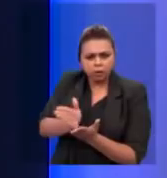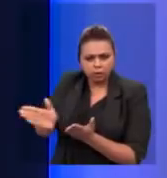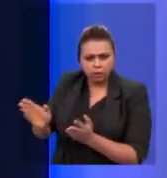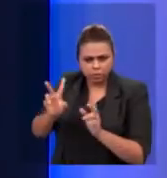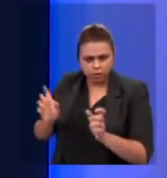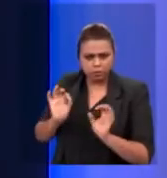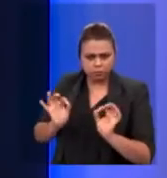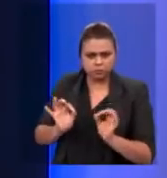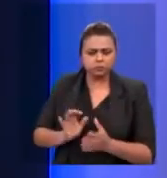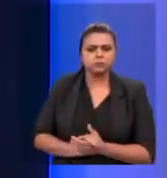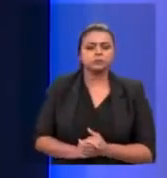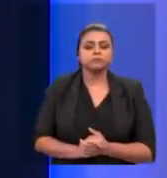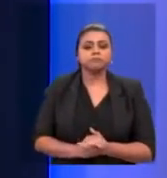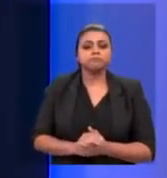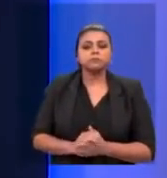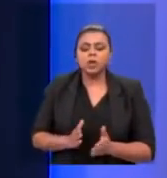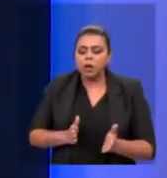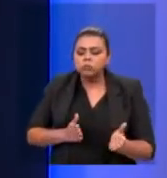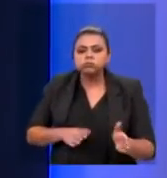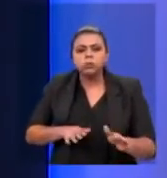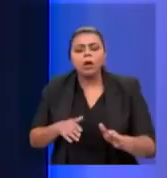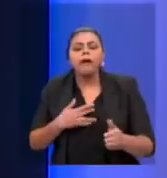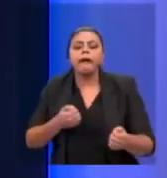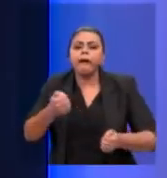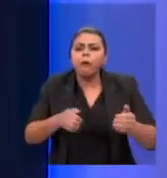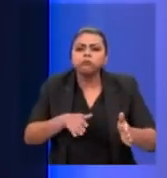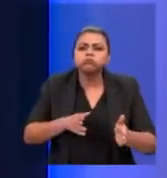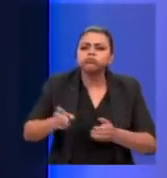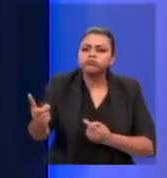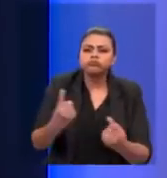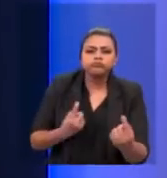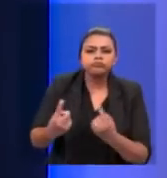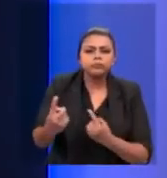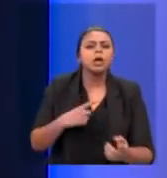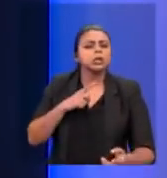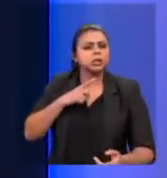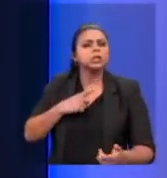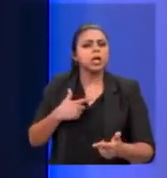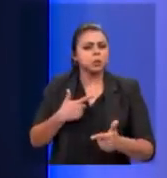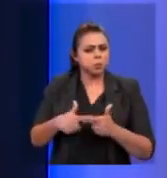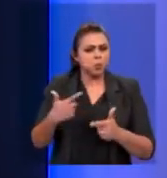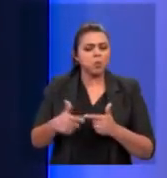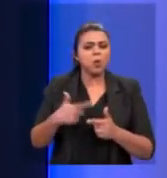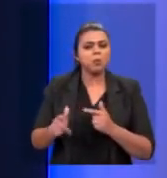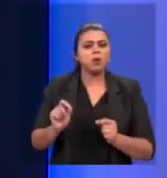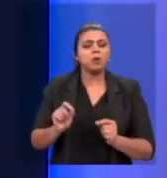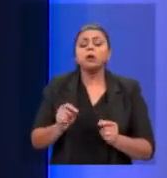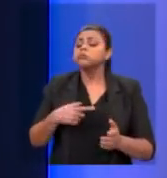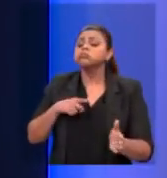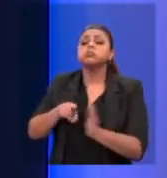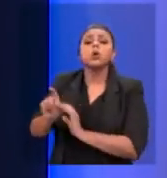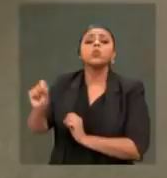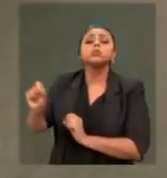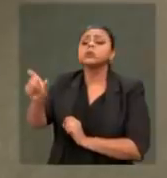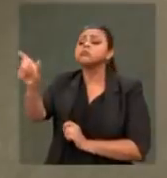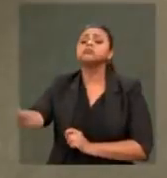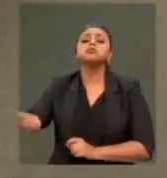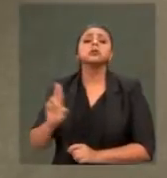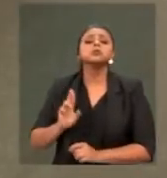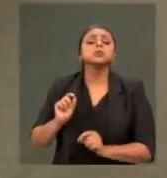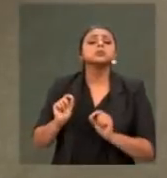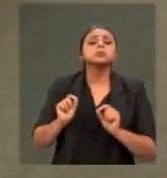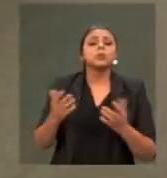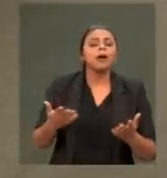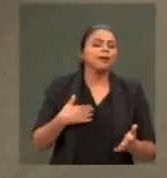tá estradas é hoje nós temos um problema de escoamento de provação da pergunta isso foi o que eu